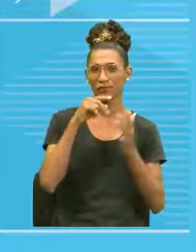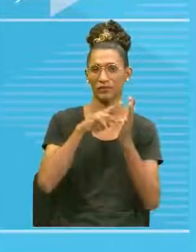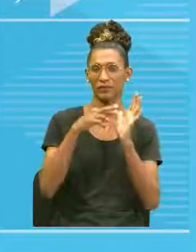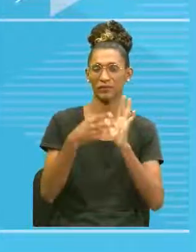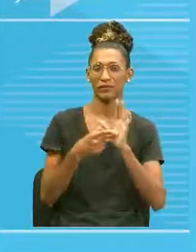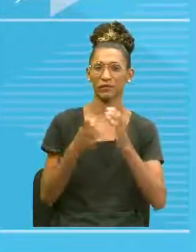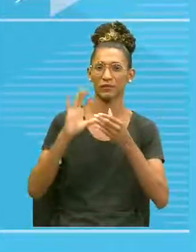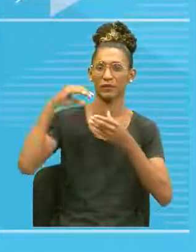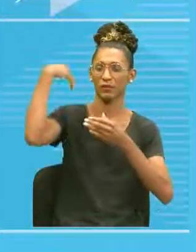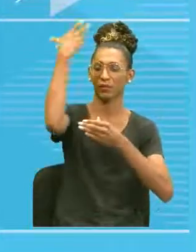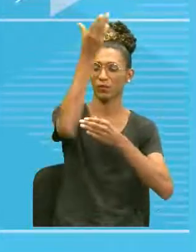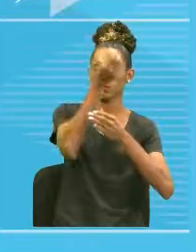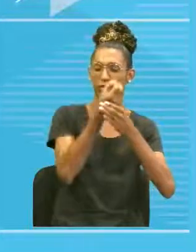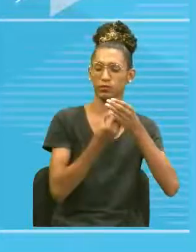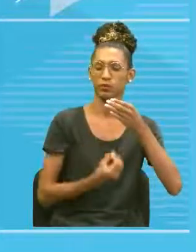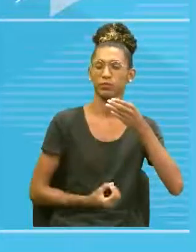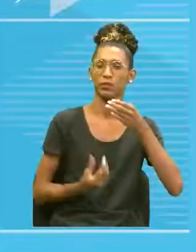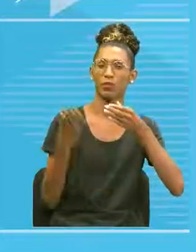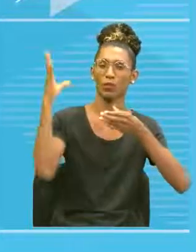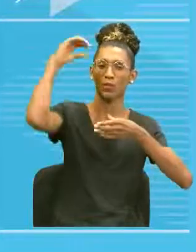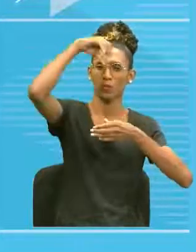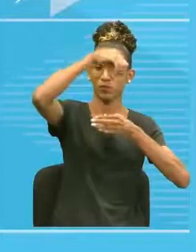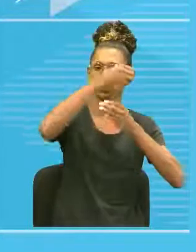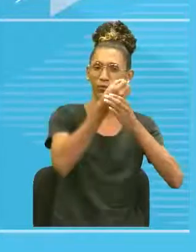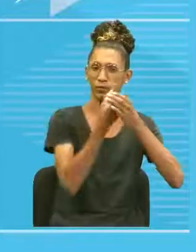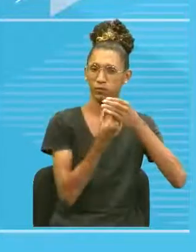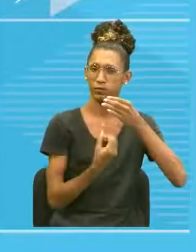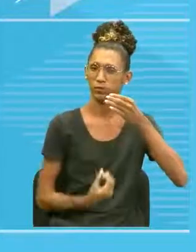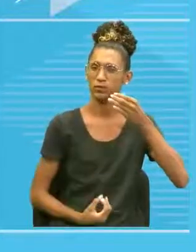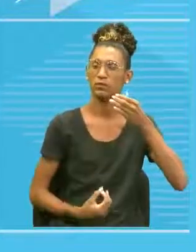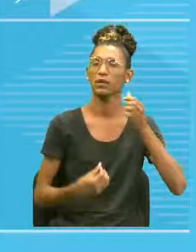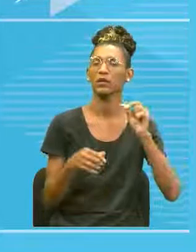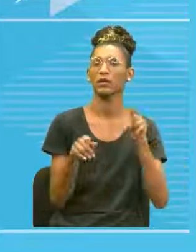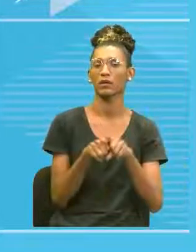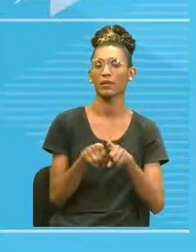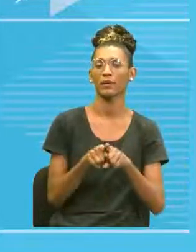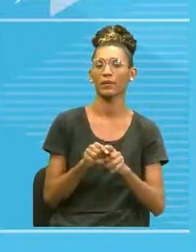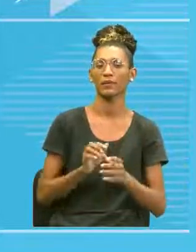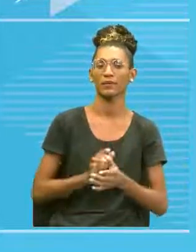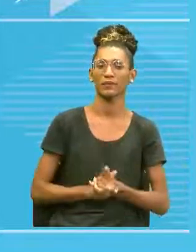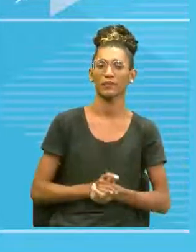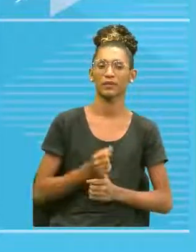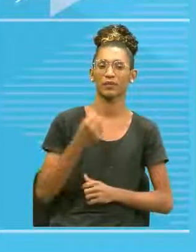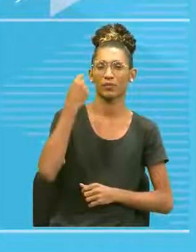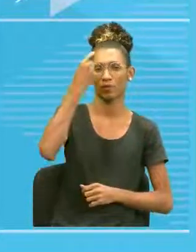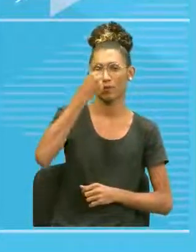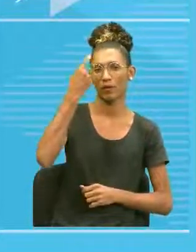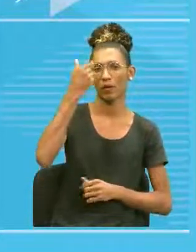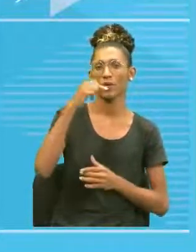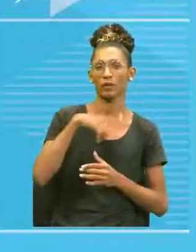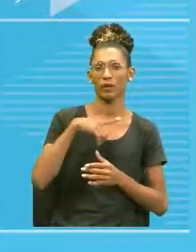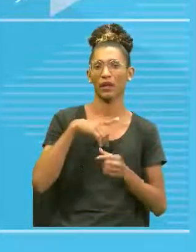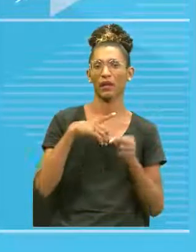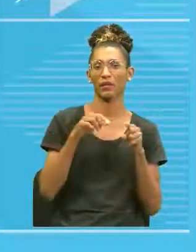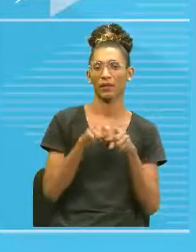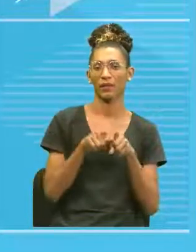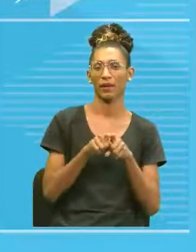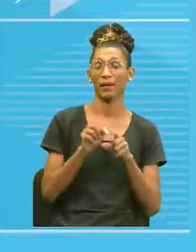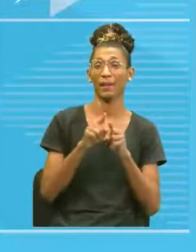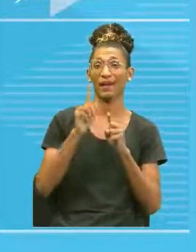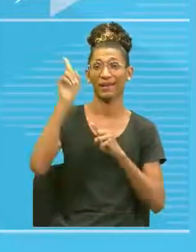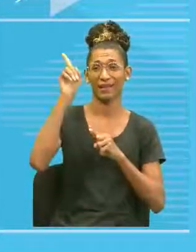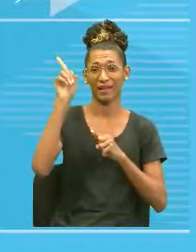quem espanhol também se usa a palavra basquete né eles falam basketbol Basket na pronunciam